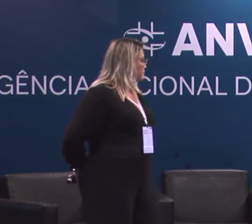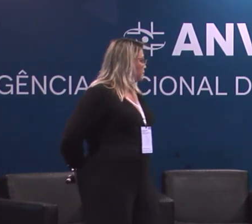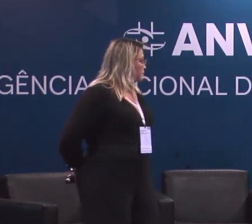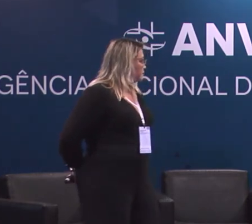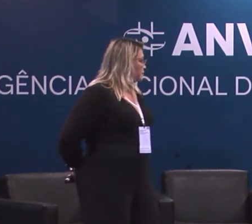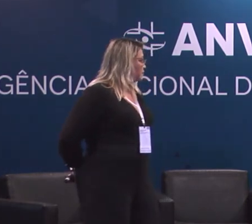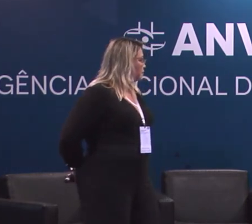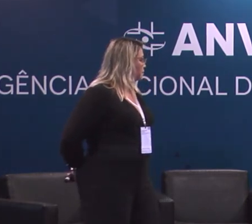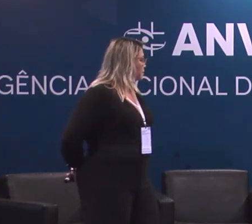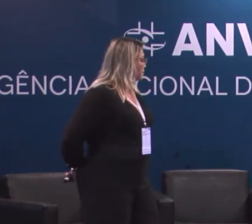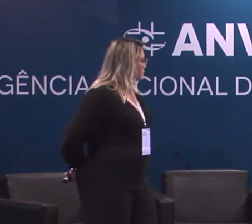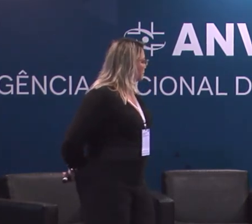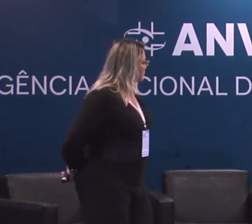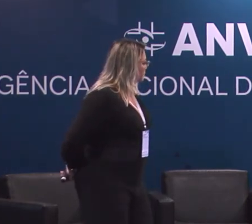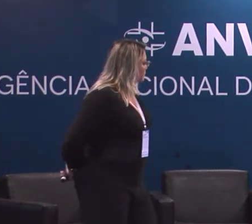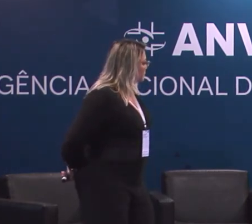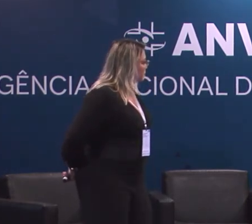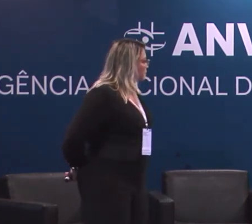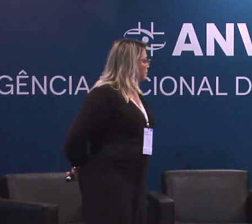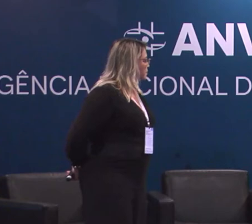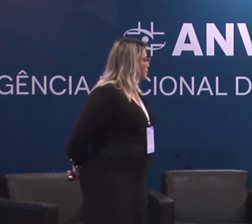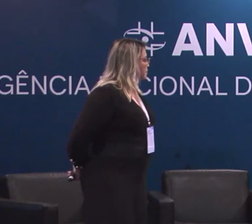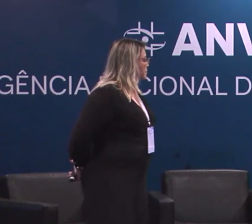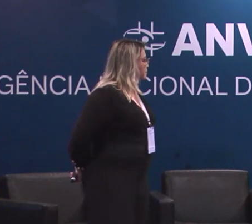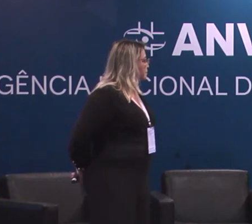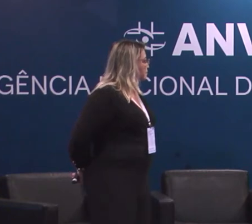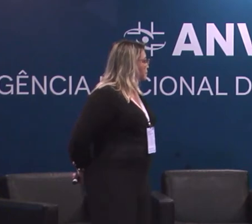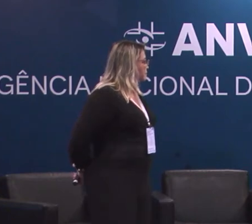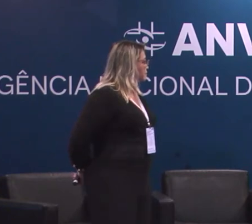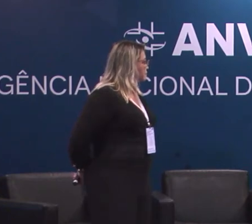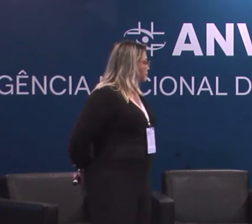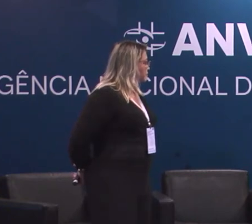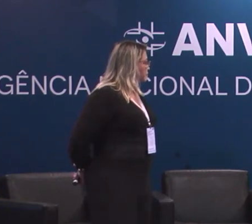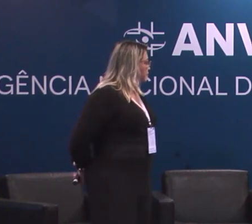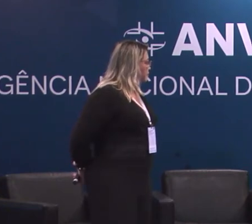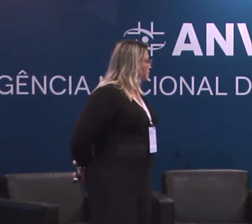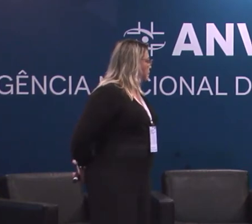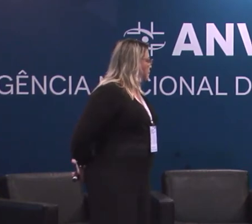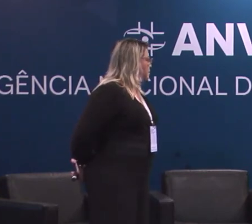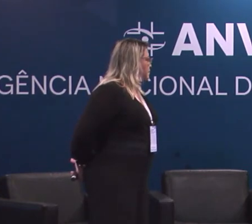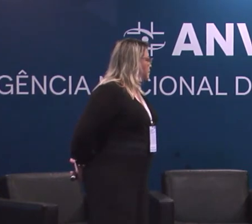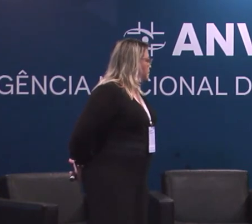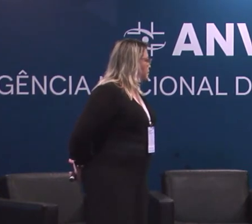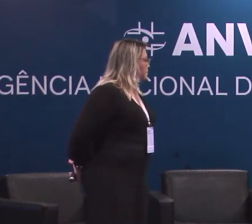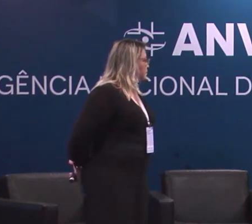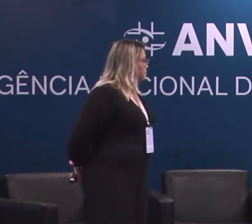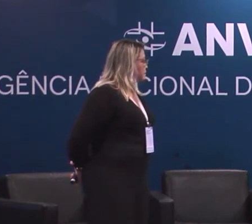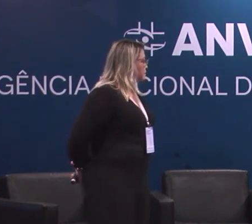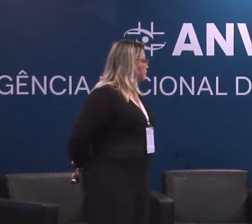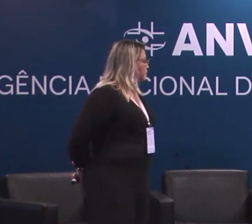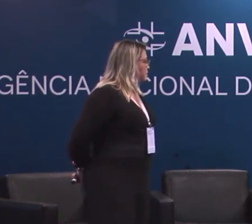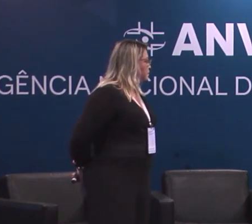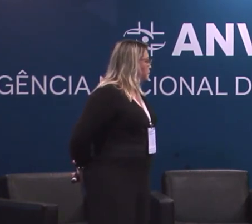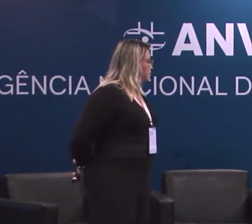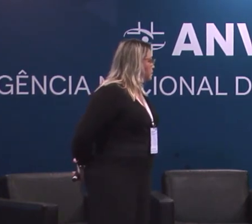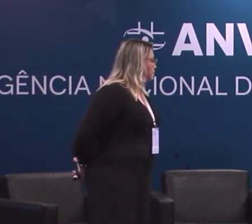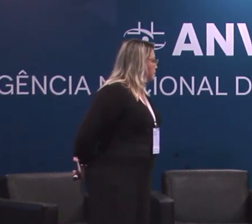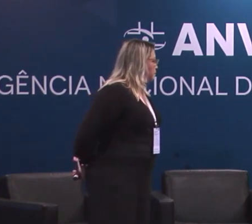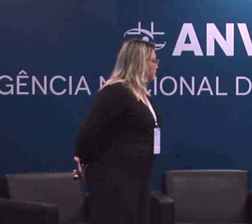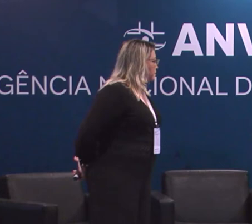credenciados. Então, existe a rede de laboratórios credenciados da Anvisa, que estão aptos para fazer